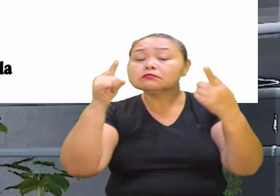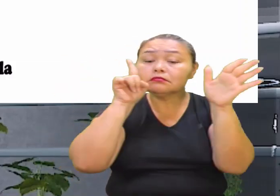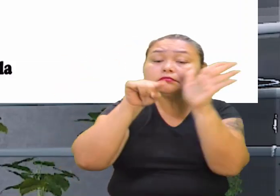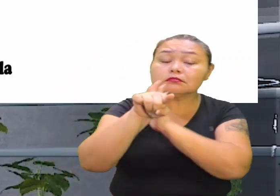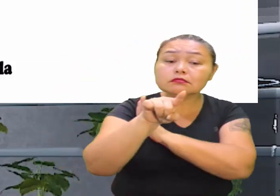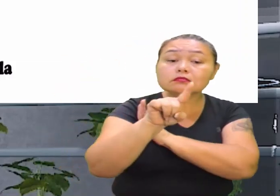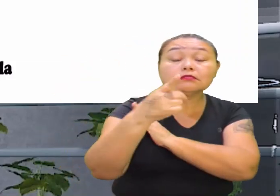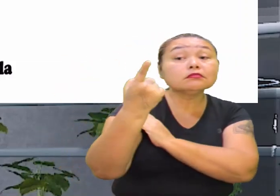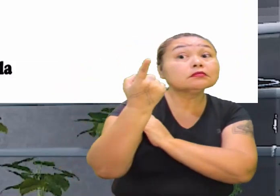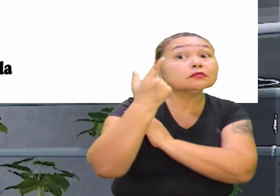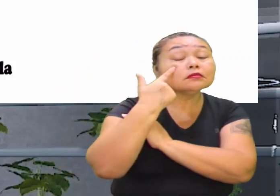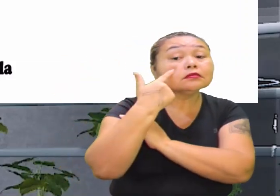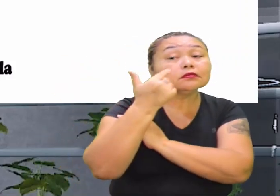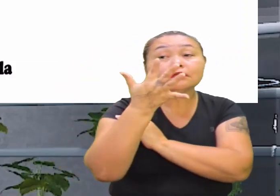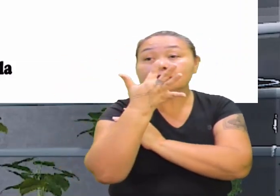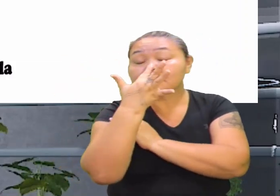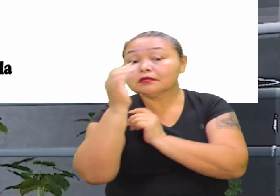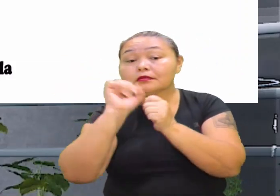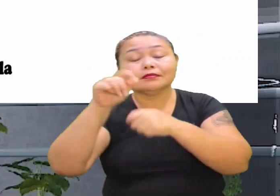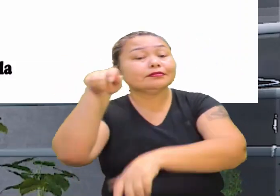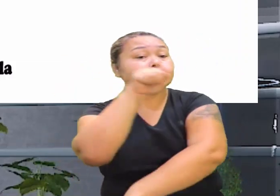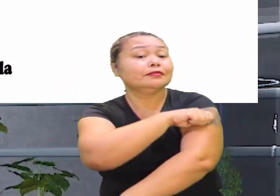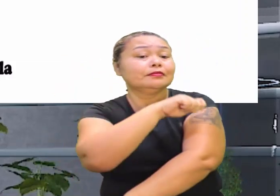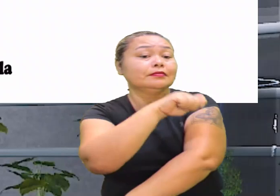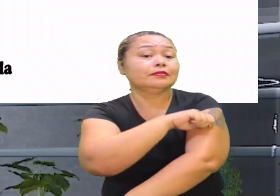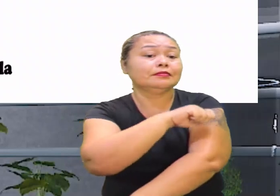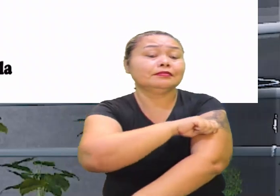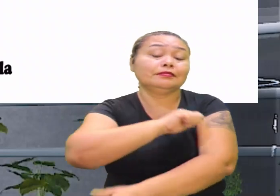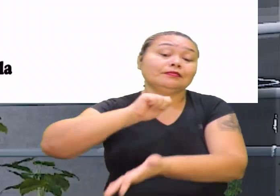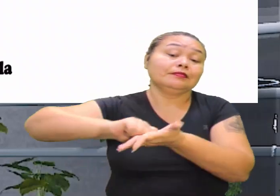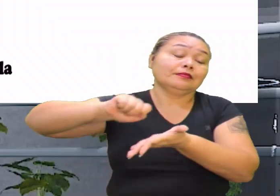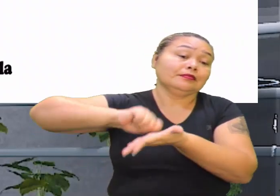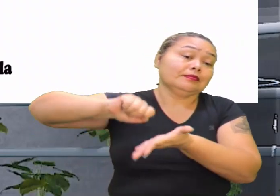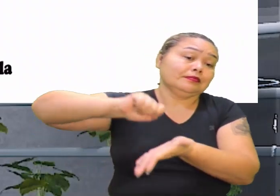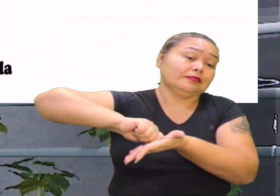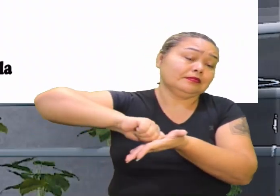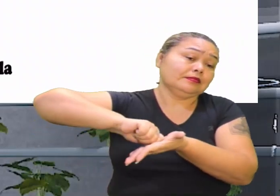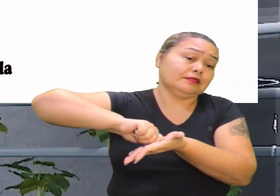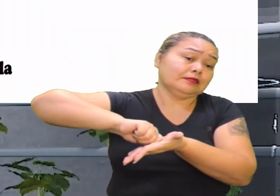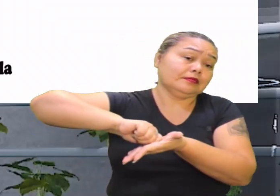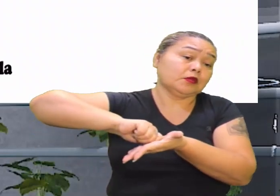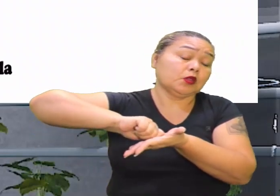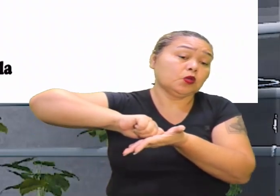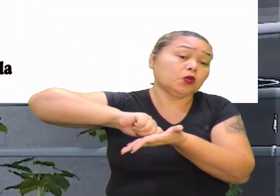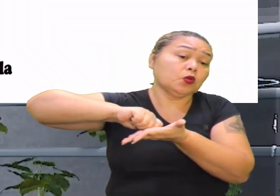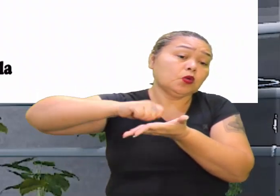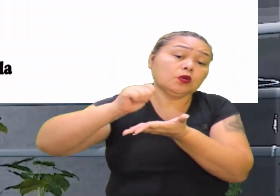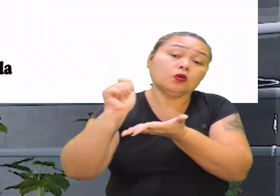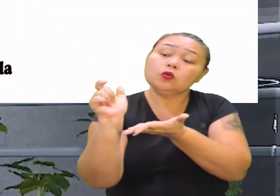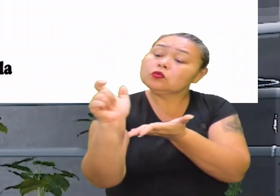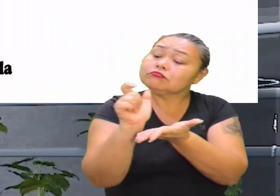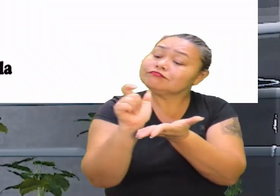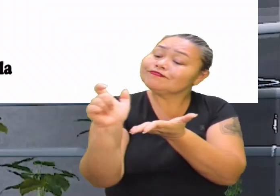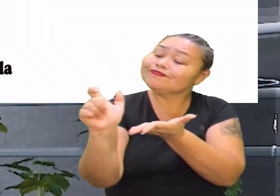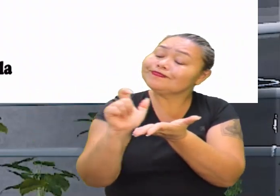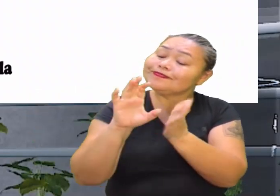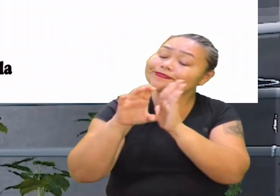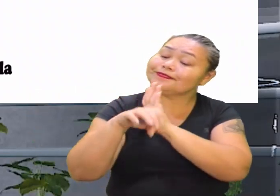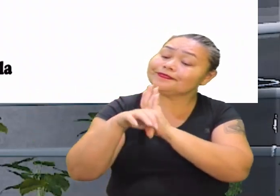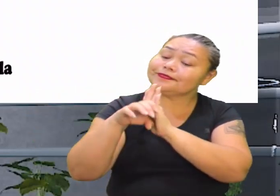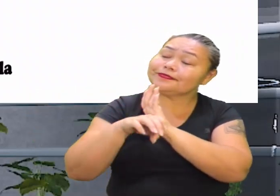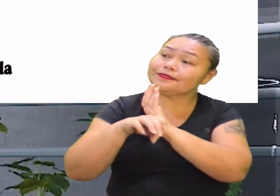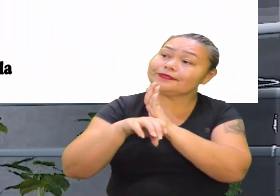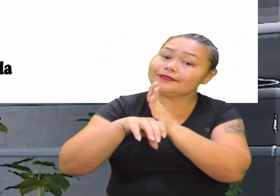que a gente observa? Que os estudantes, eles escrevem, só que o conceito,